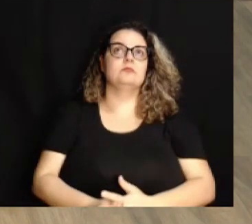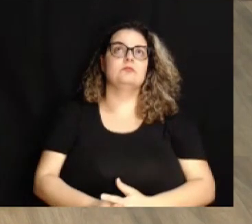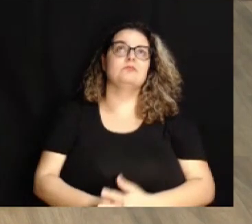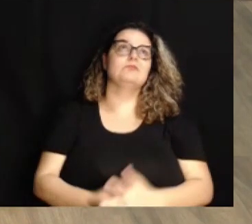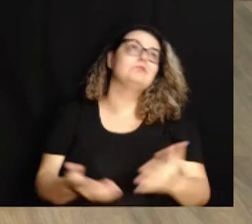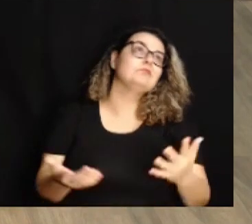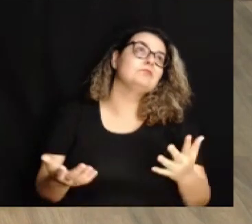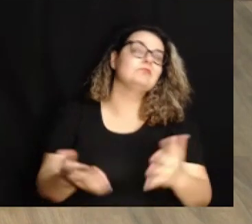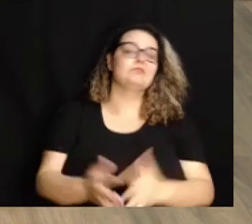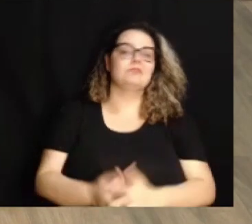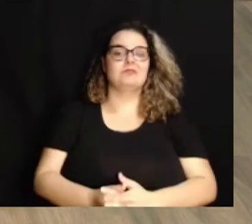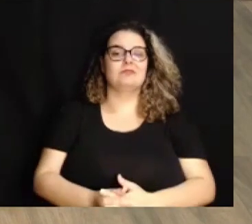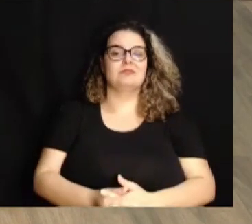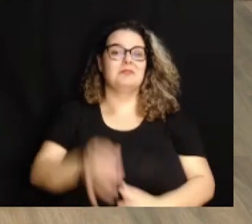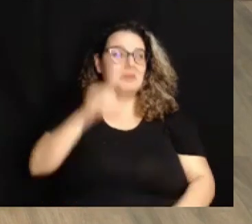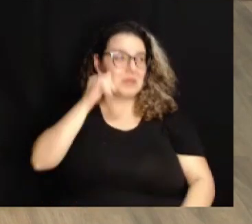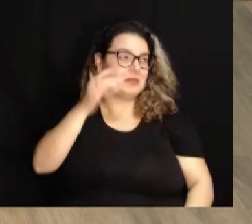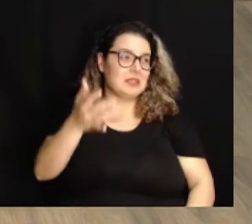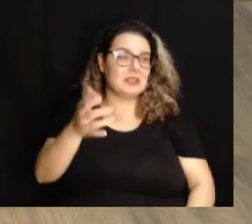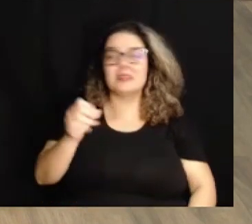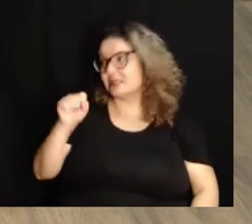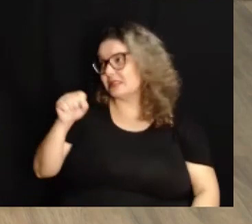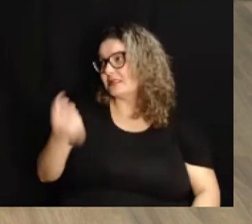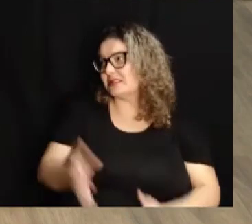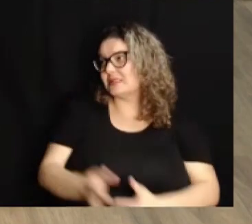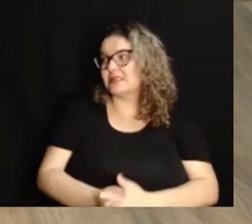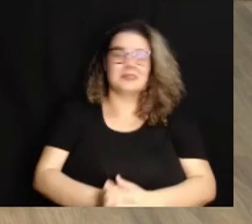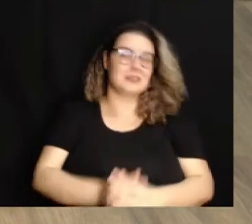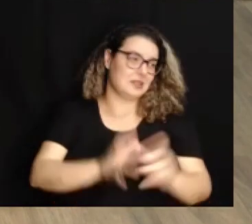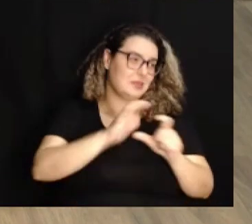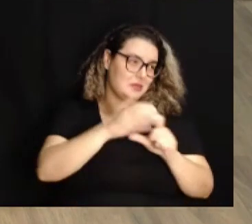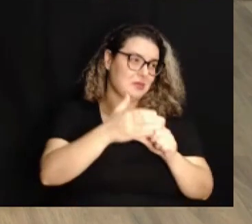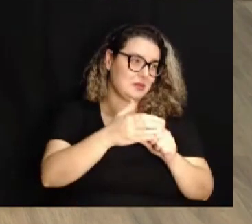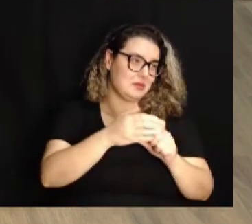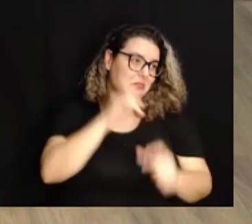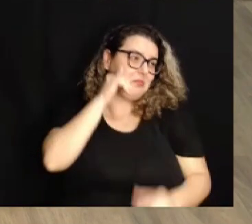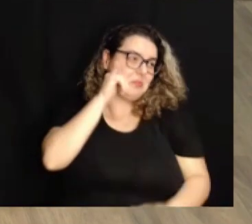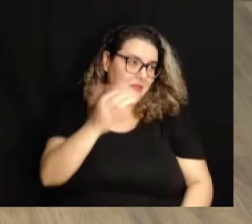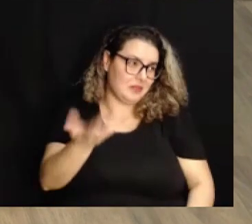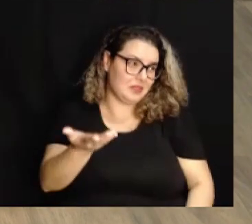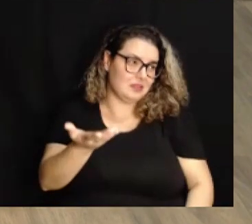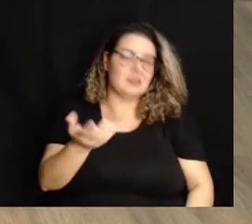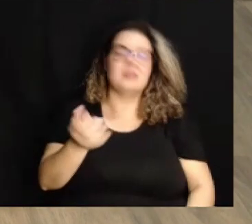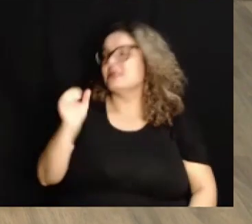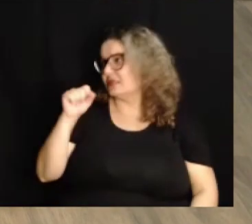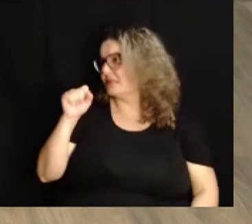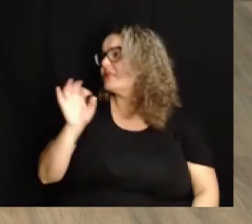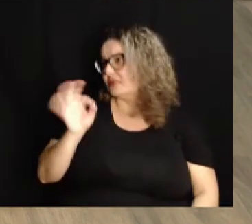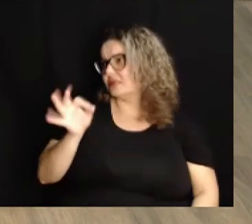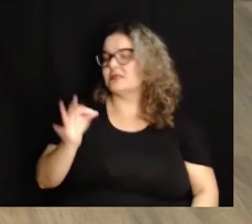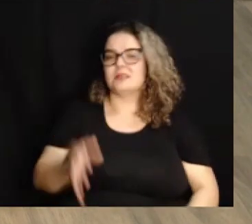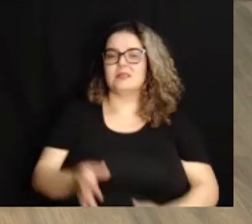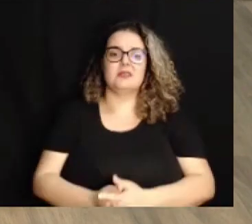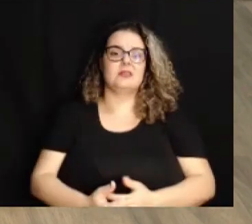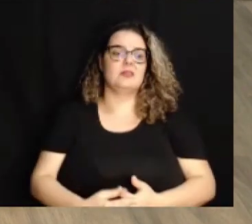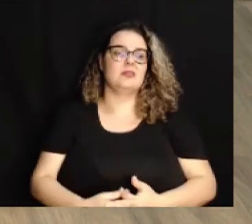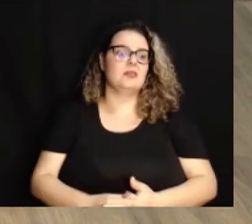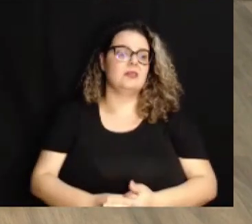prevenida. Sim. Essa é a frase, né? Uma ação que poderia ser prevenida, né? Com certeza. Então, como que a gente pode prevenir